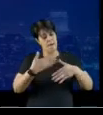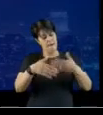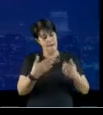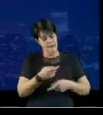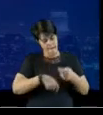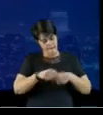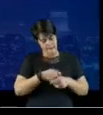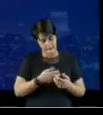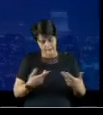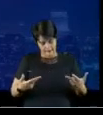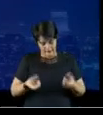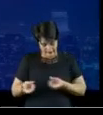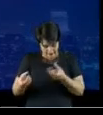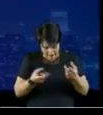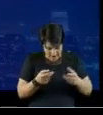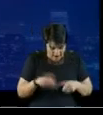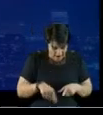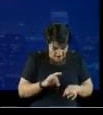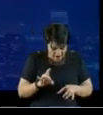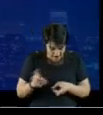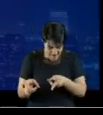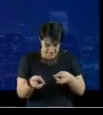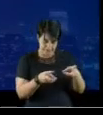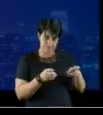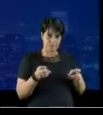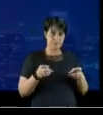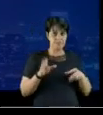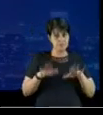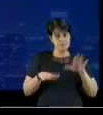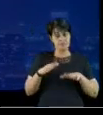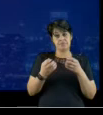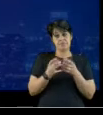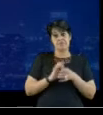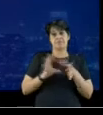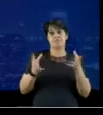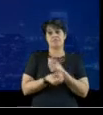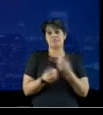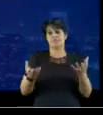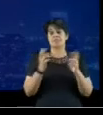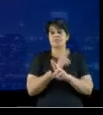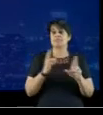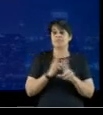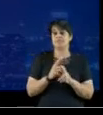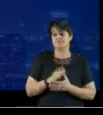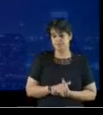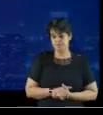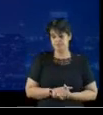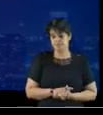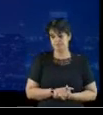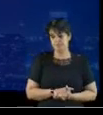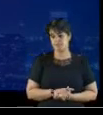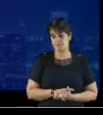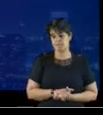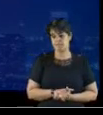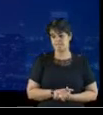forma especulativa no mercado secundário de frequências de engorda. Entendo que